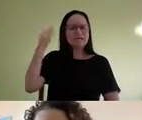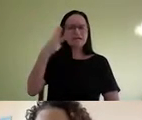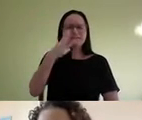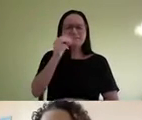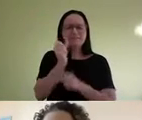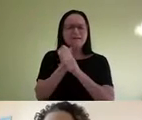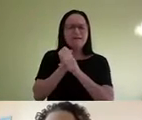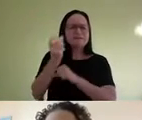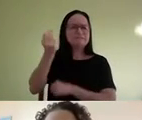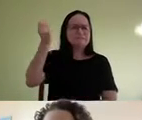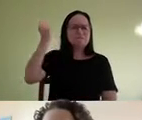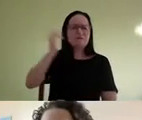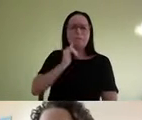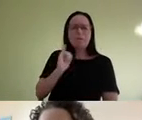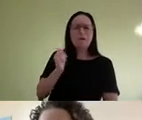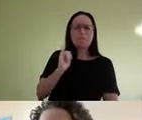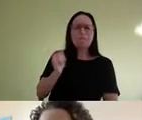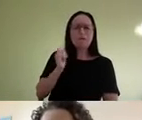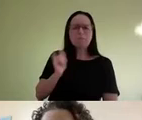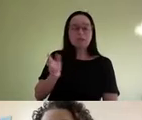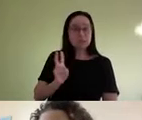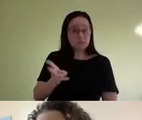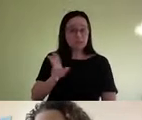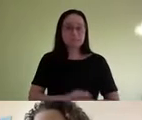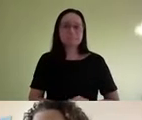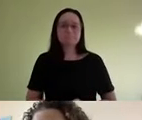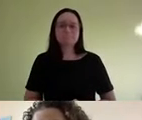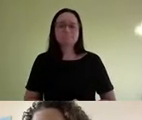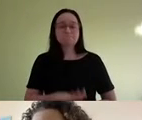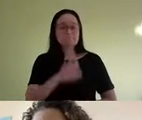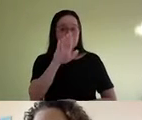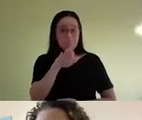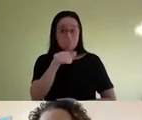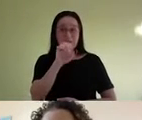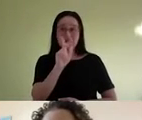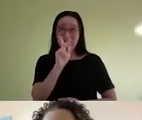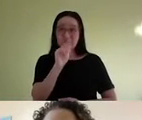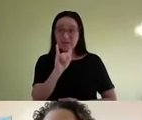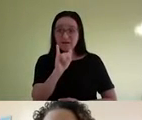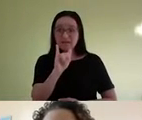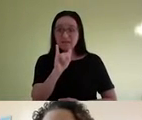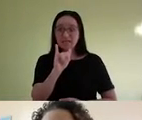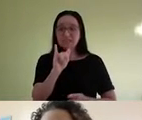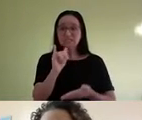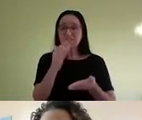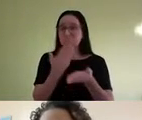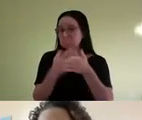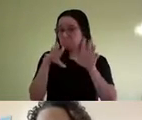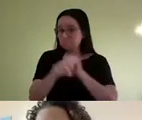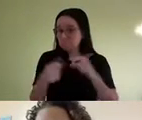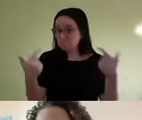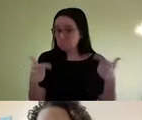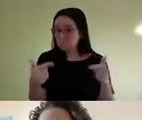nitidamente. E minha mãe, uma pessoa, minha mãe e meu pai, semi-analfabetos, eles praticamente só